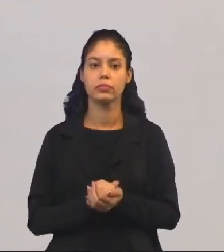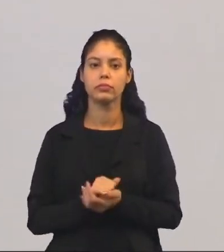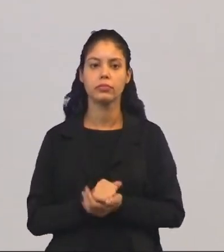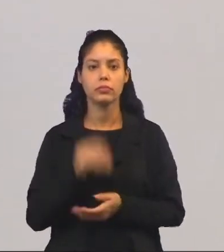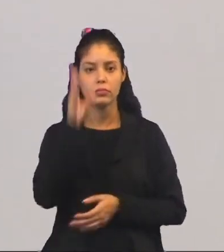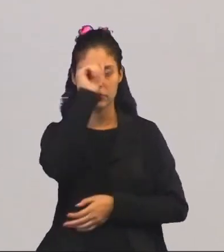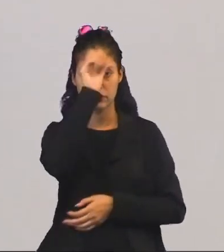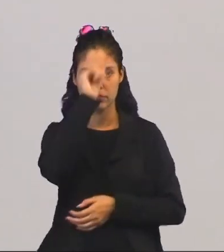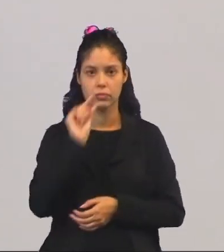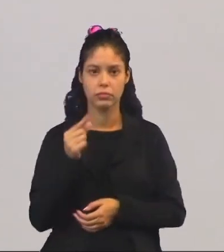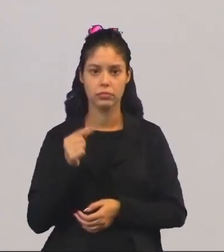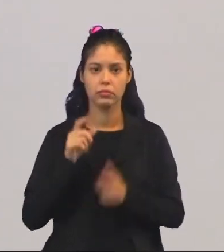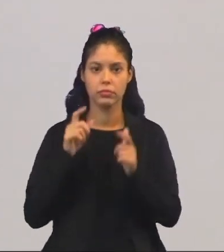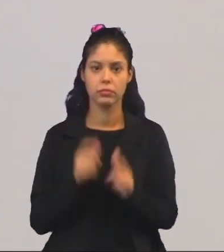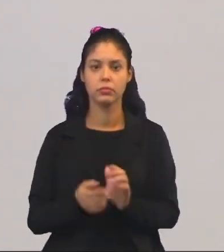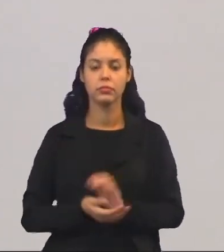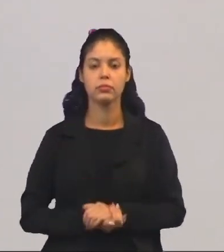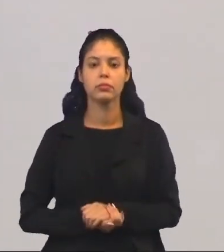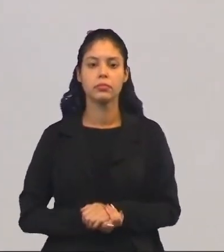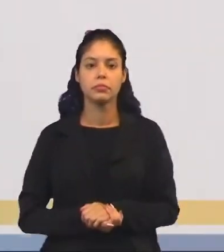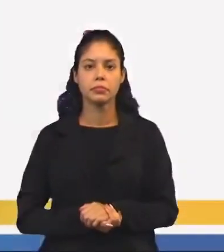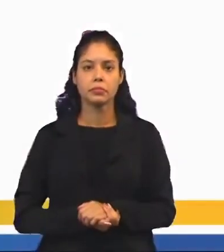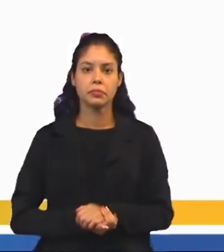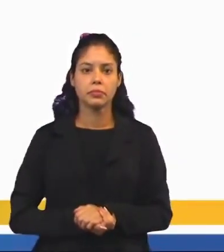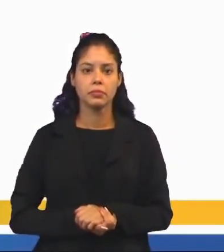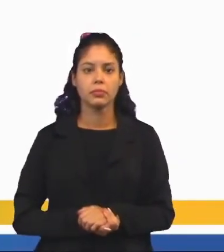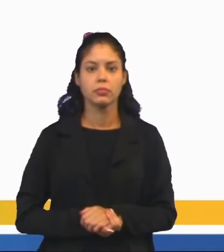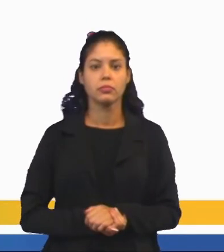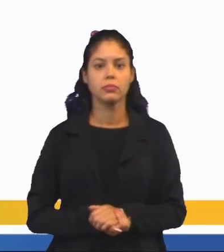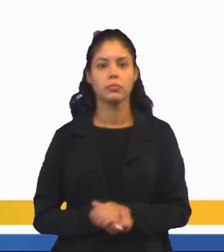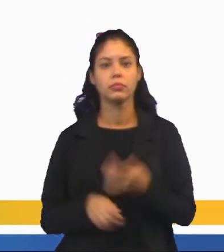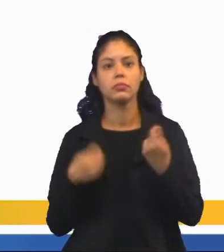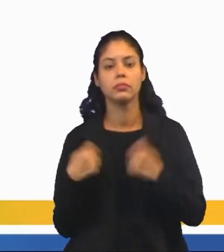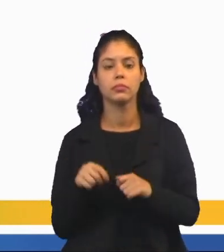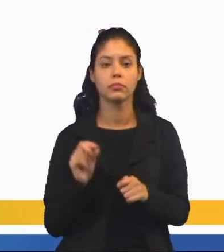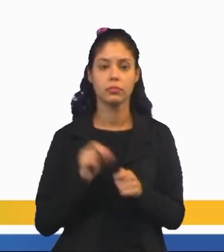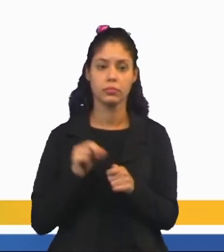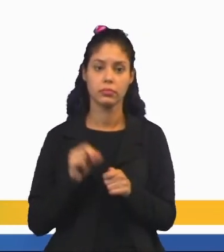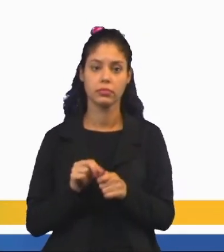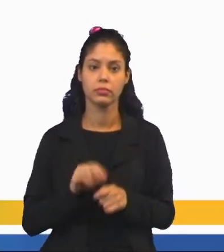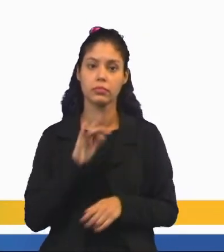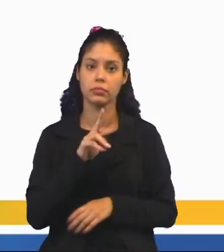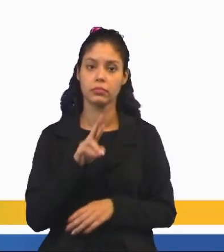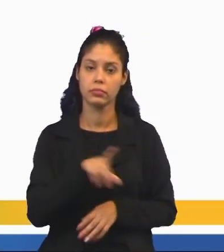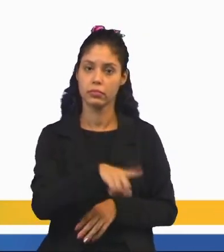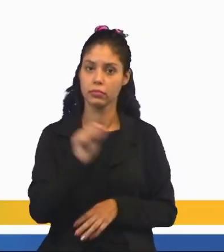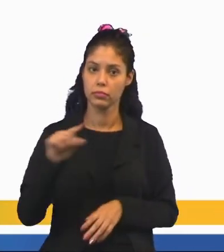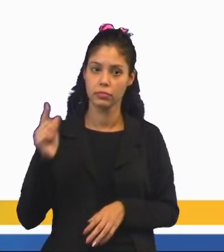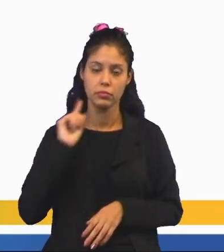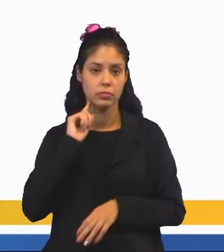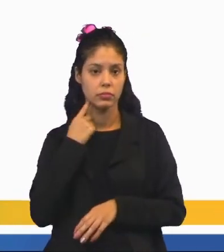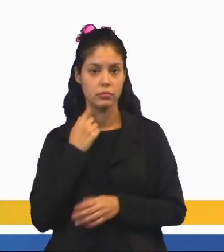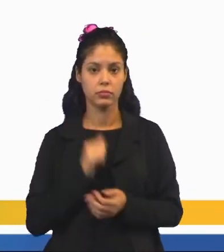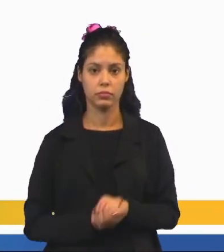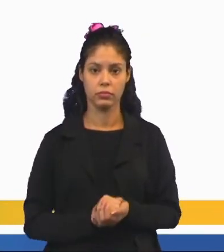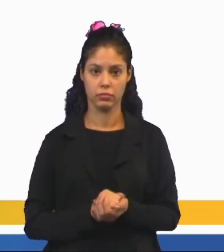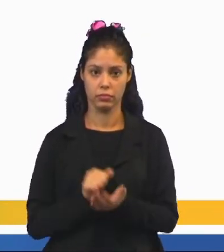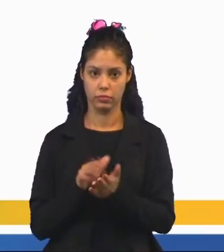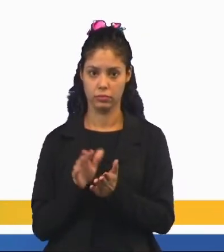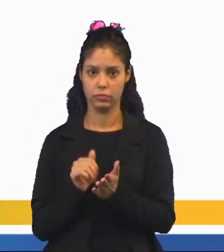vamos aprender um pouco sobre esse local? Olha só, você deveria fazer a coleta seletiva, né?